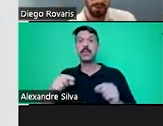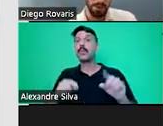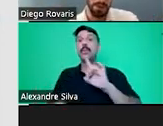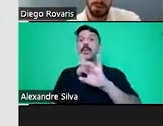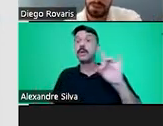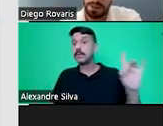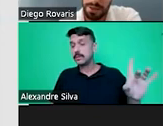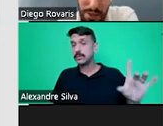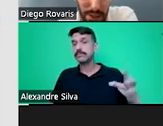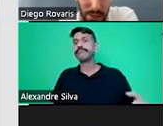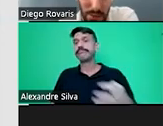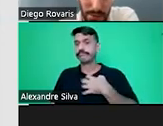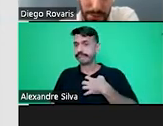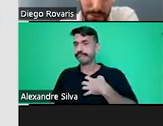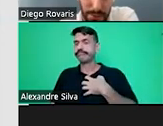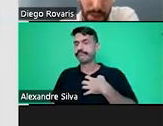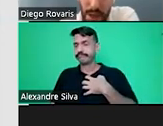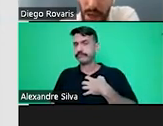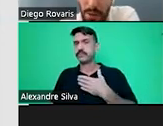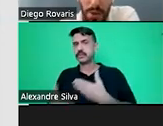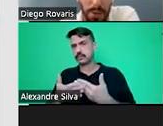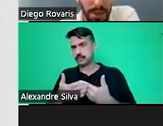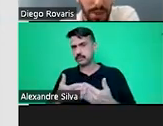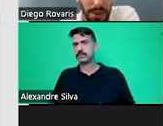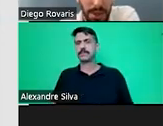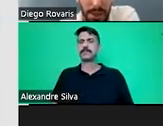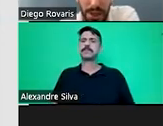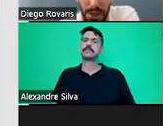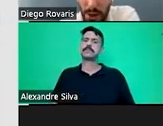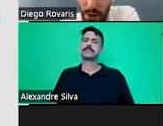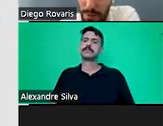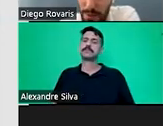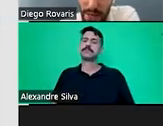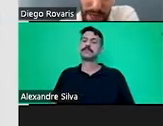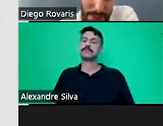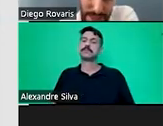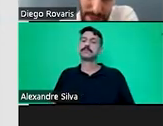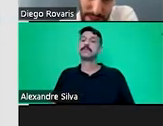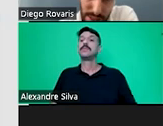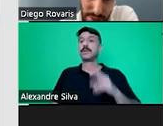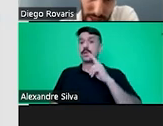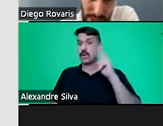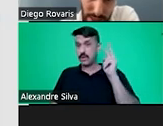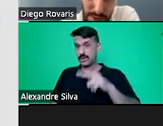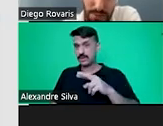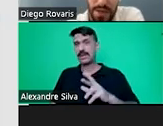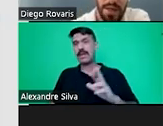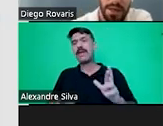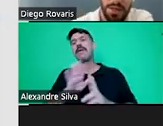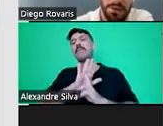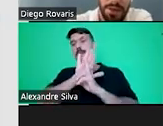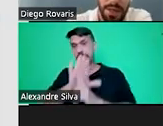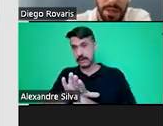das condições que a gente estuda. Bom, e quando a gente olha para